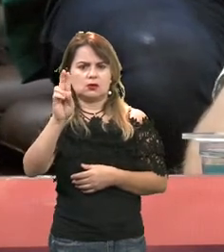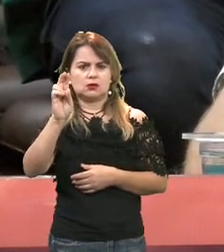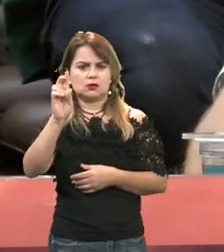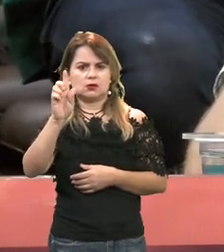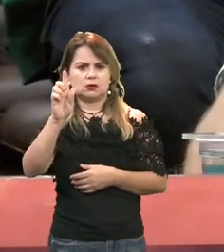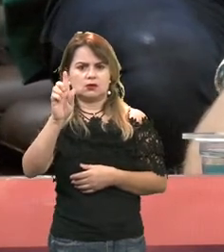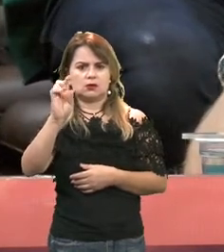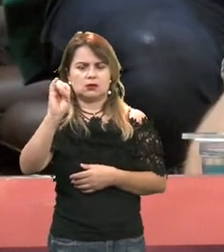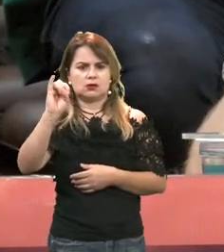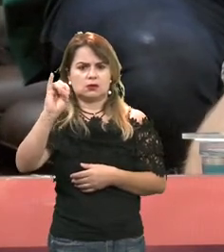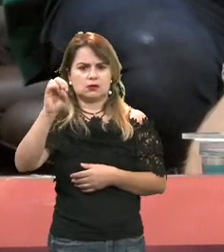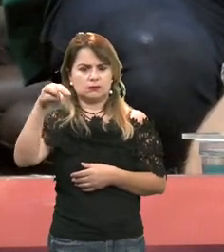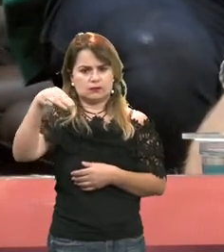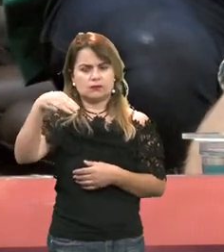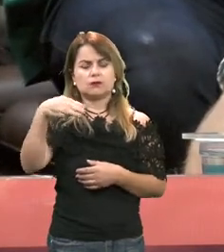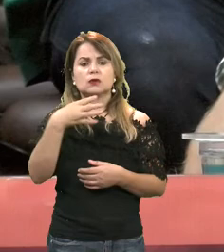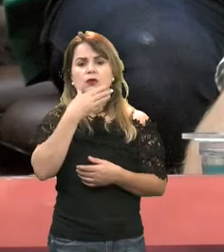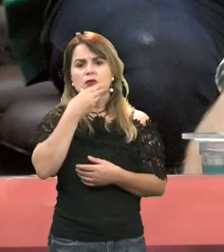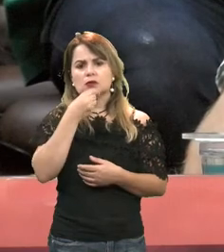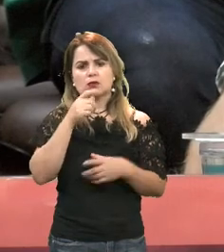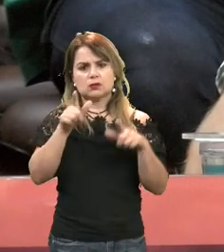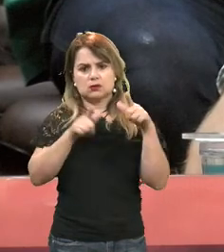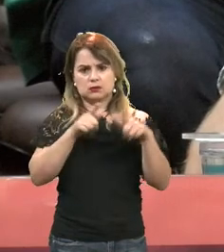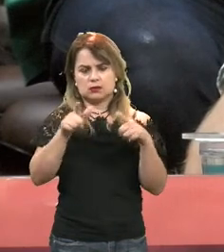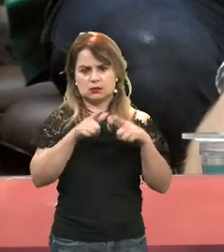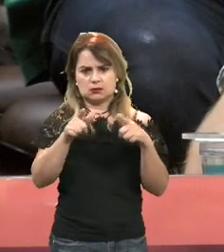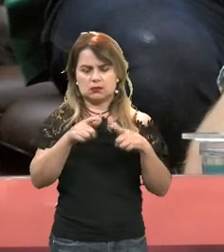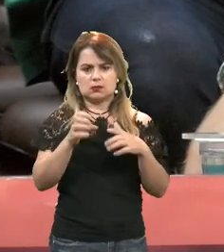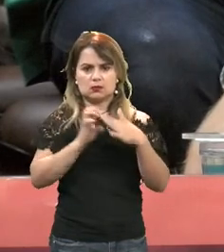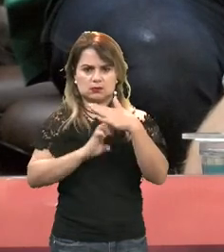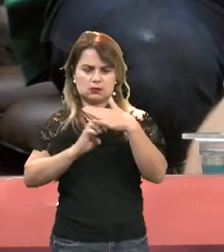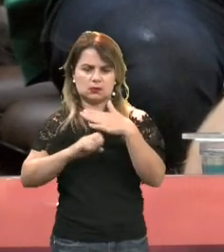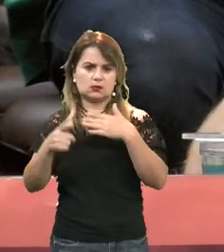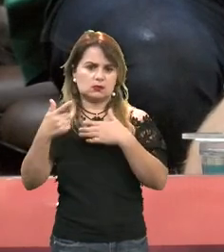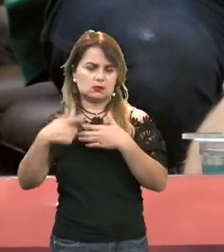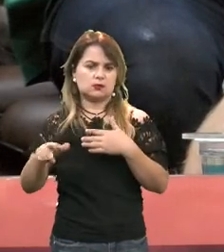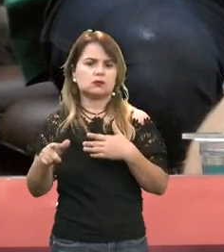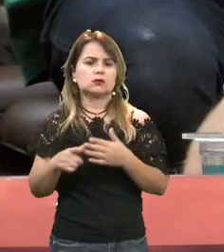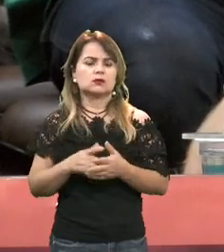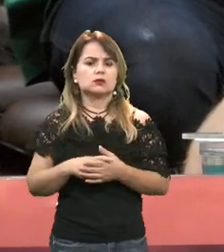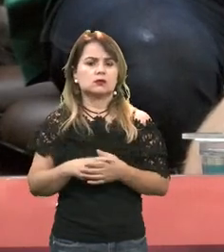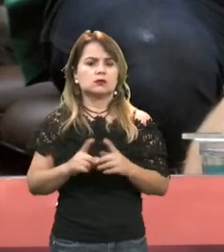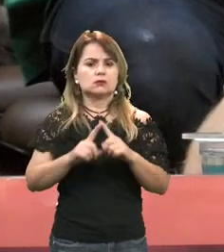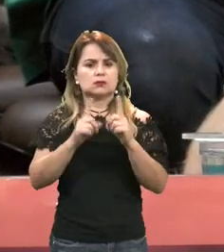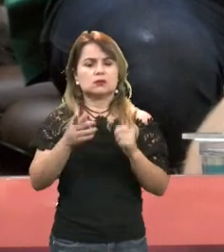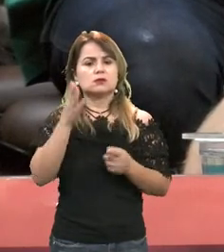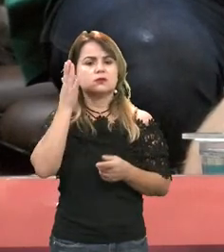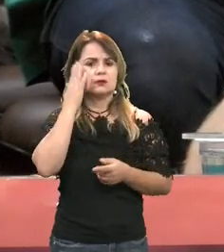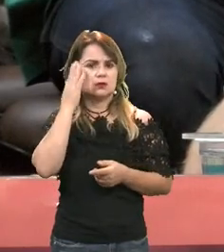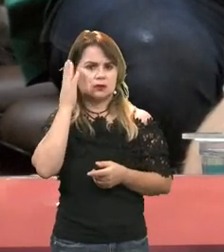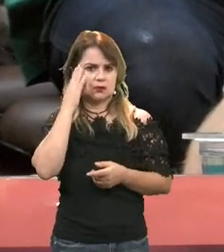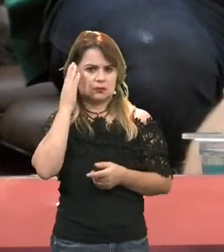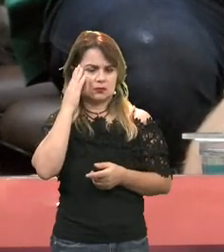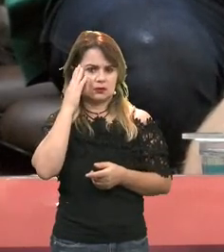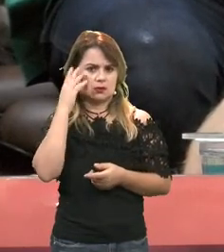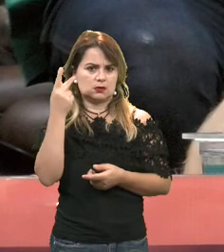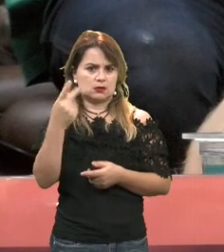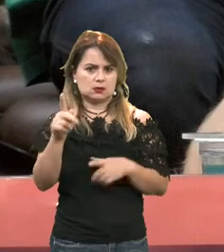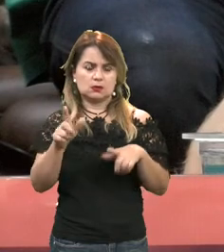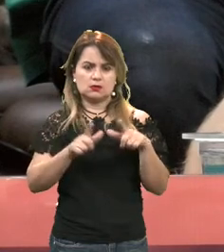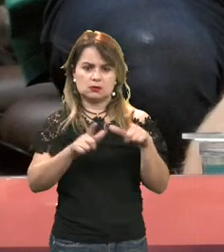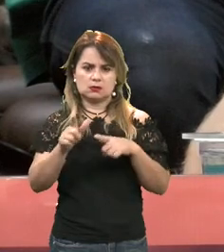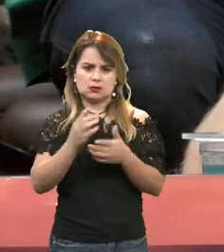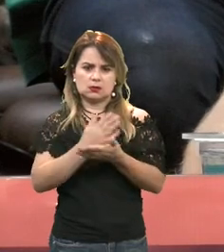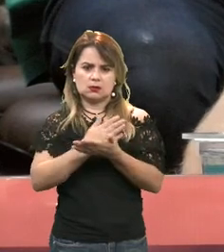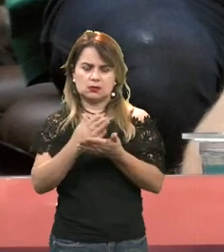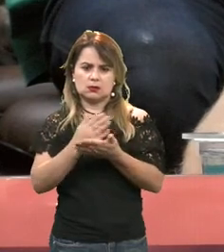Einstein, no Sírio, mas também a gente tem conhecimento que você iniciou sua trajetória na